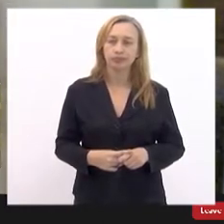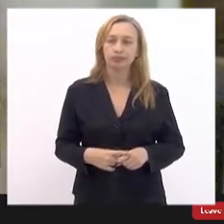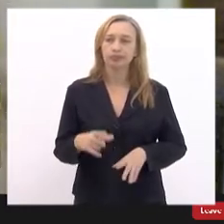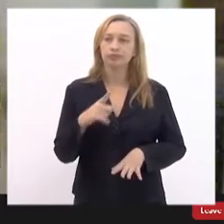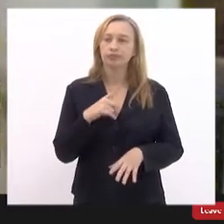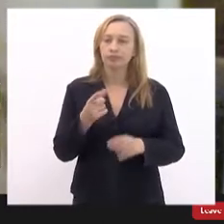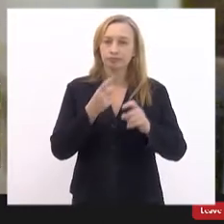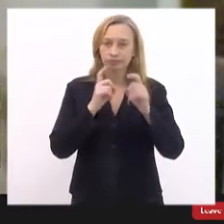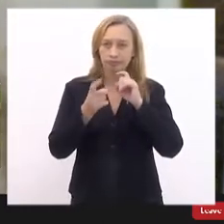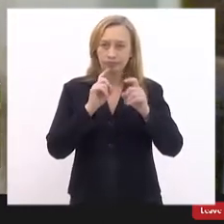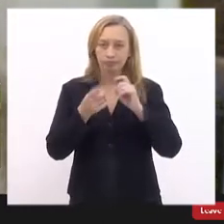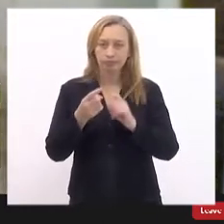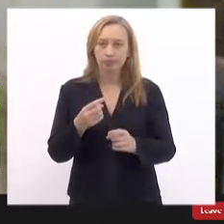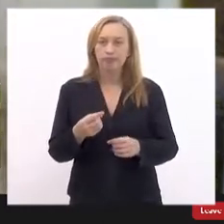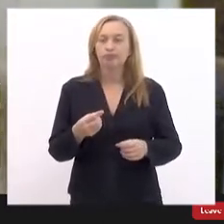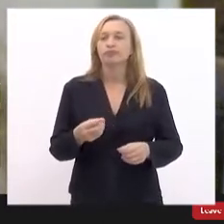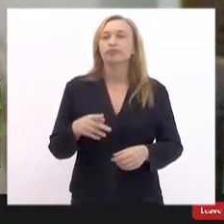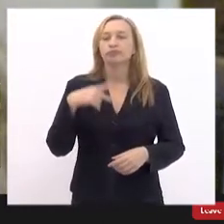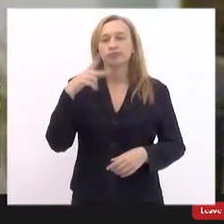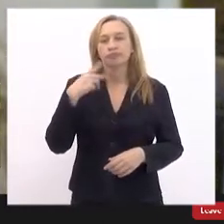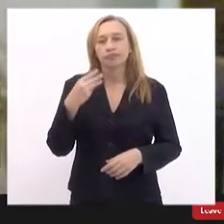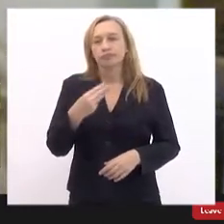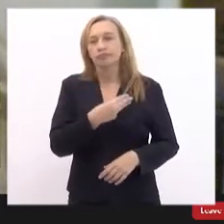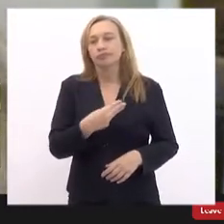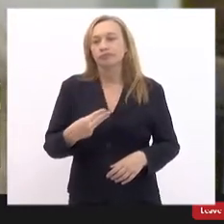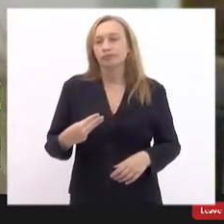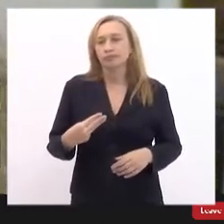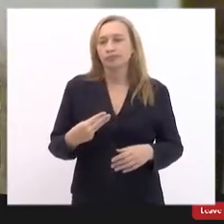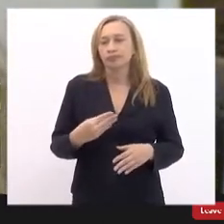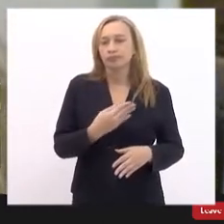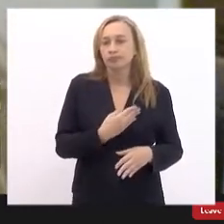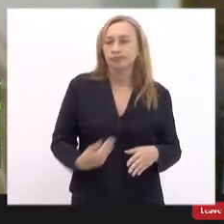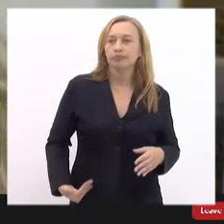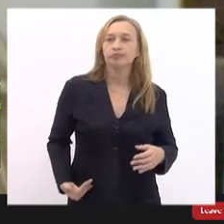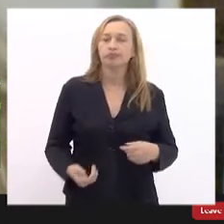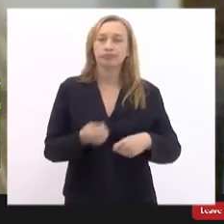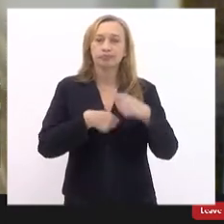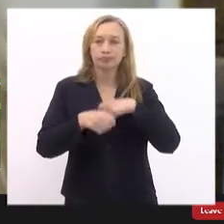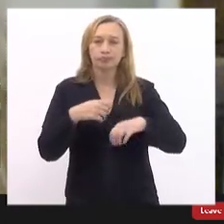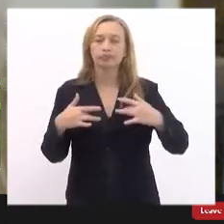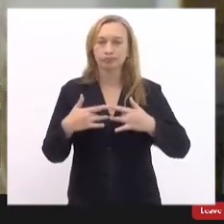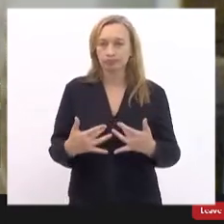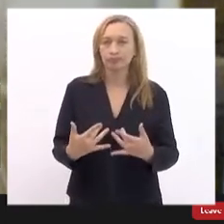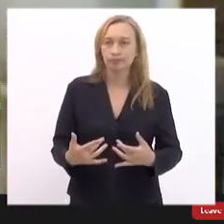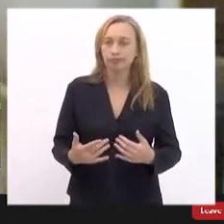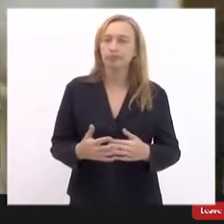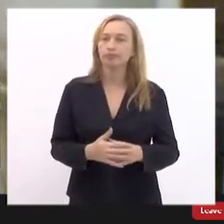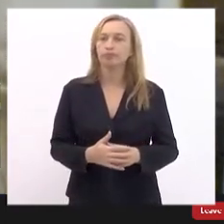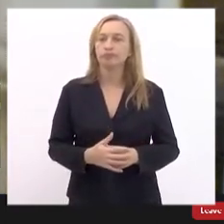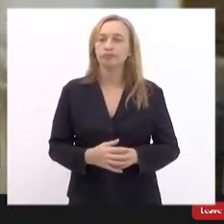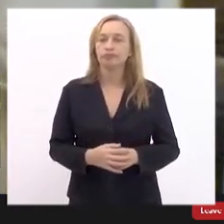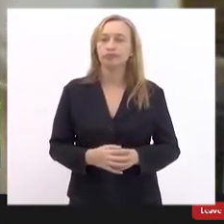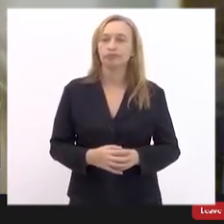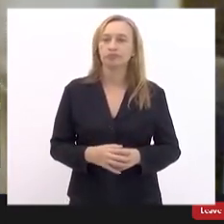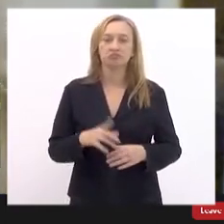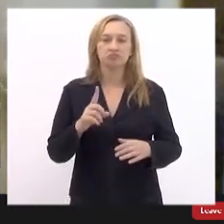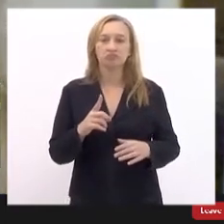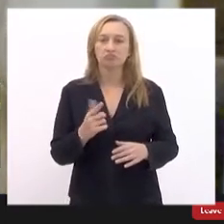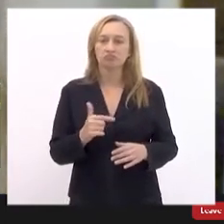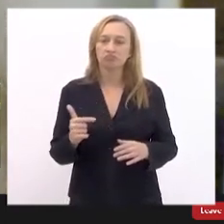temos discutido política pública de economia solidária fora do marco legal. Nós não temos esse marco